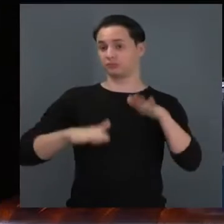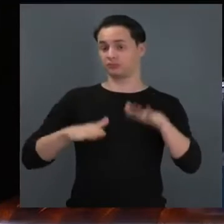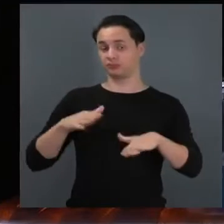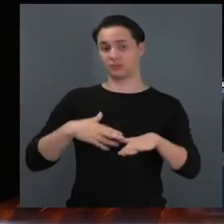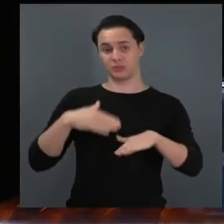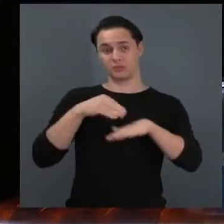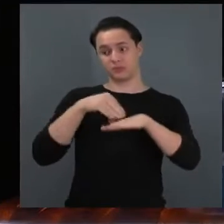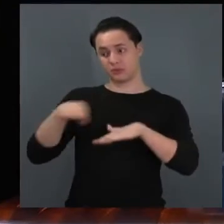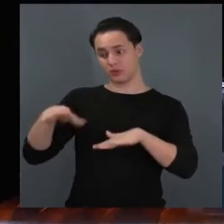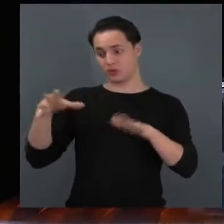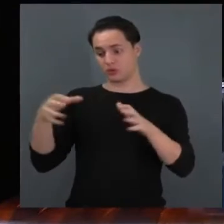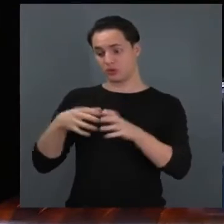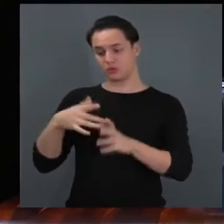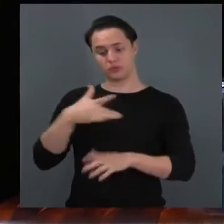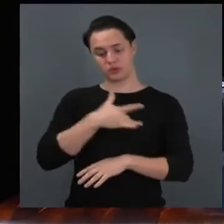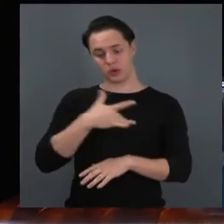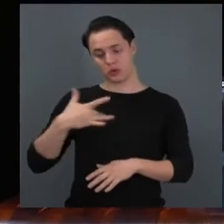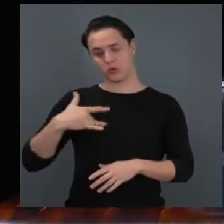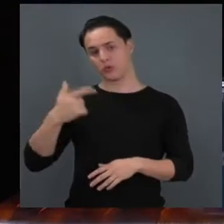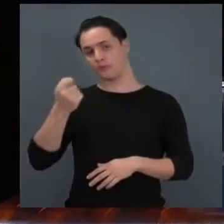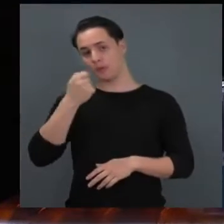de saúde, medicamentos, insumos,